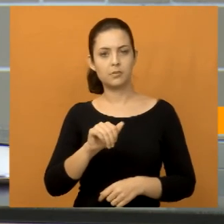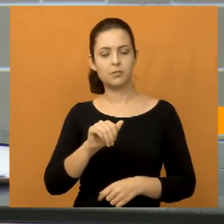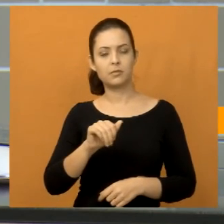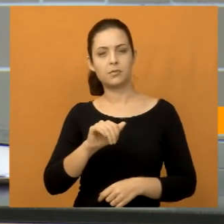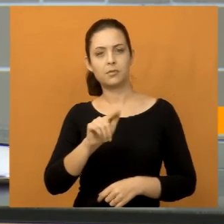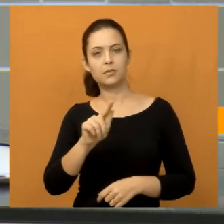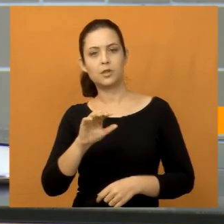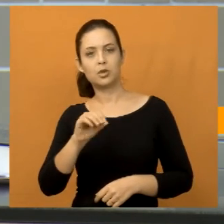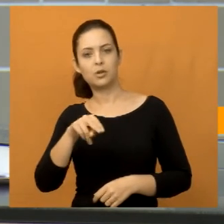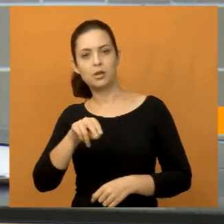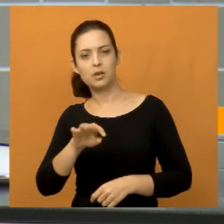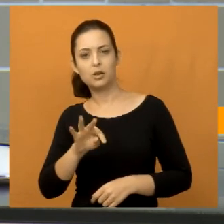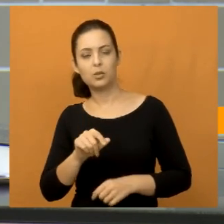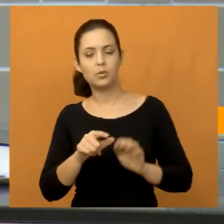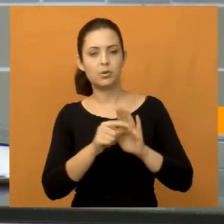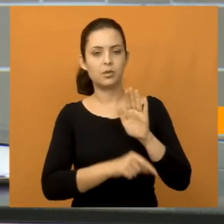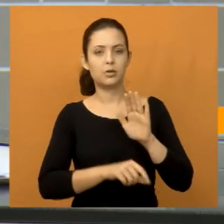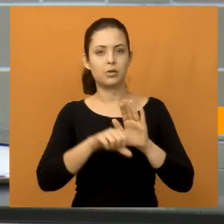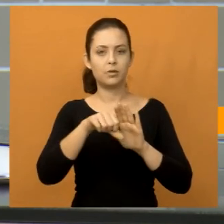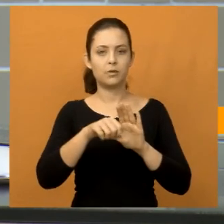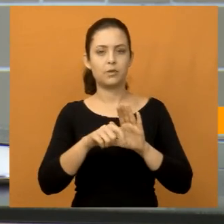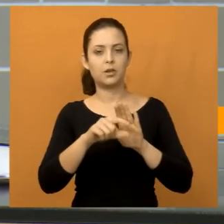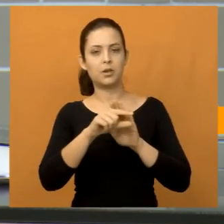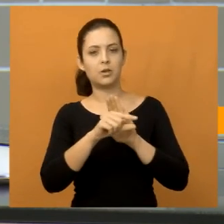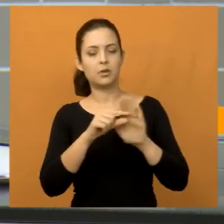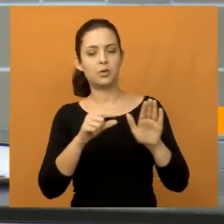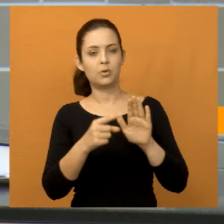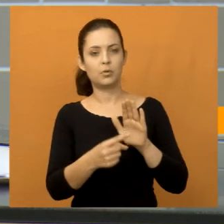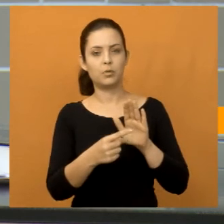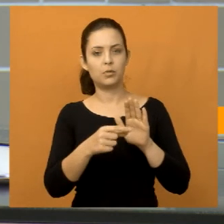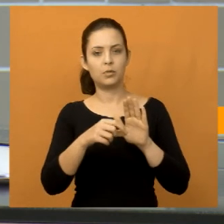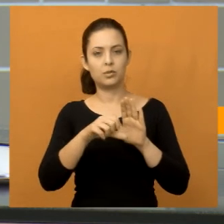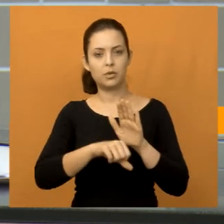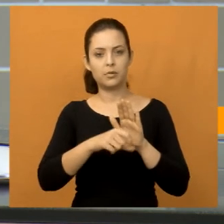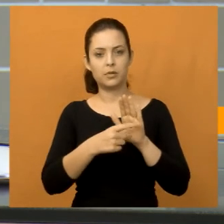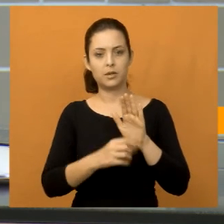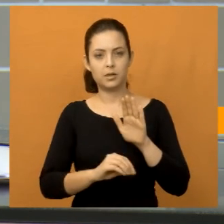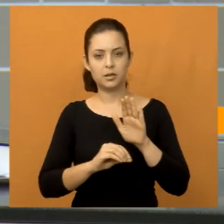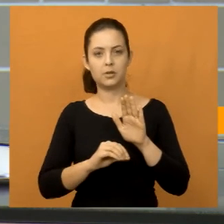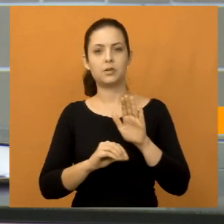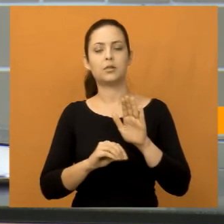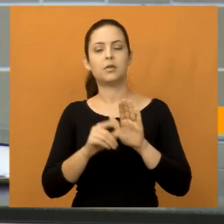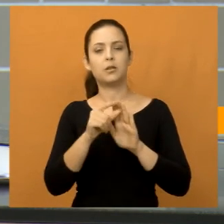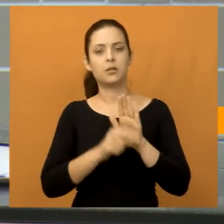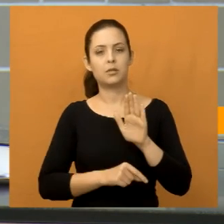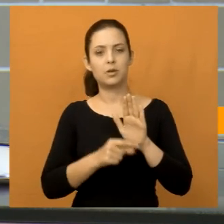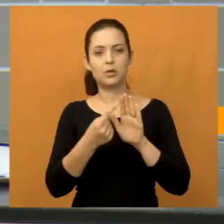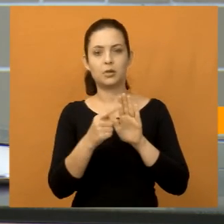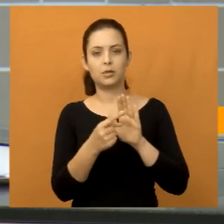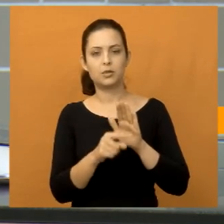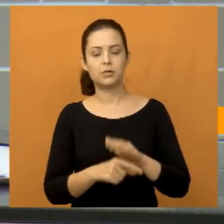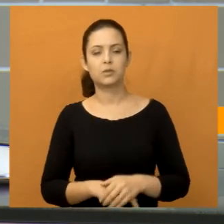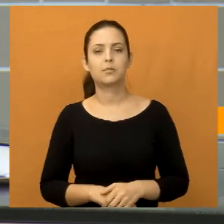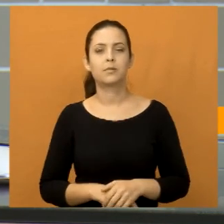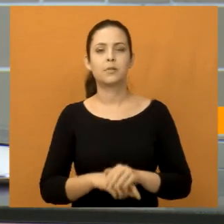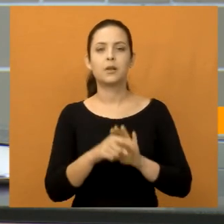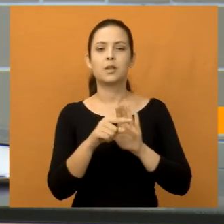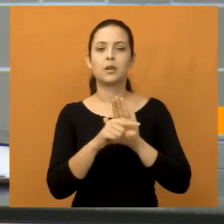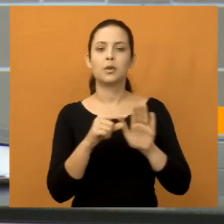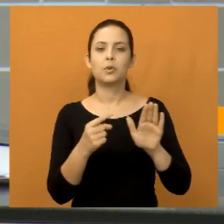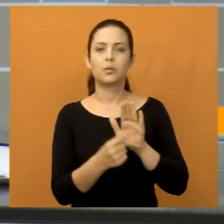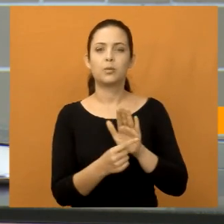Melo, artigo 9, incisos 1, 9, 10, artigo 11, inciso